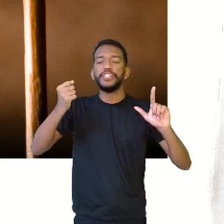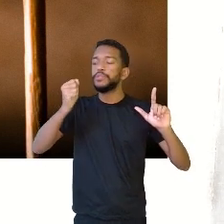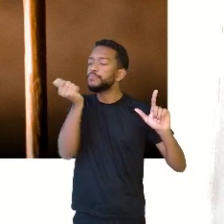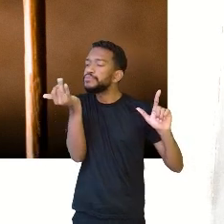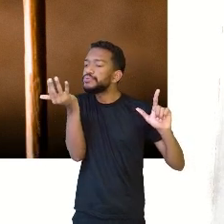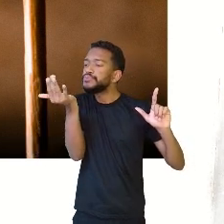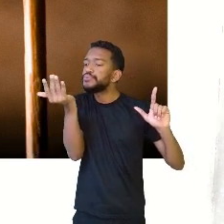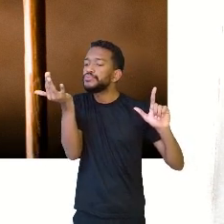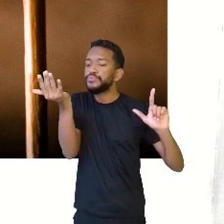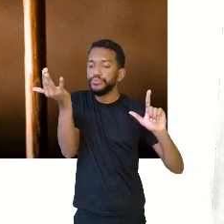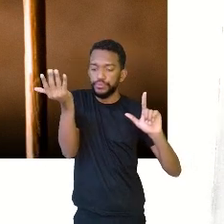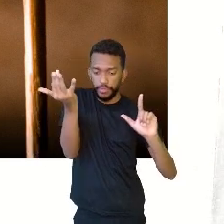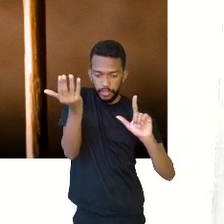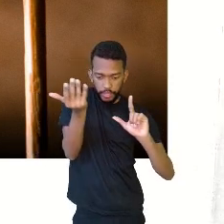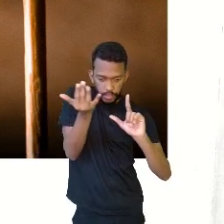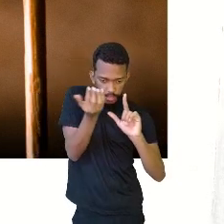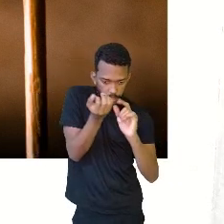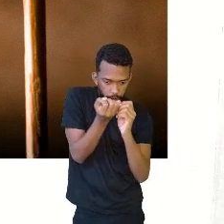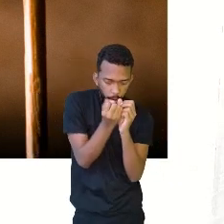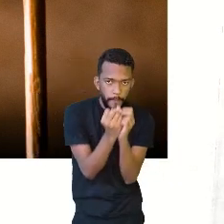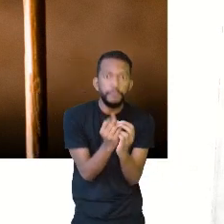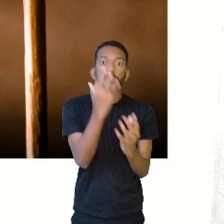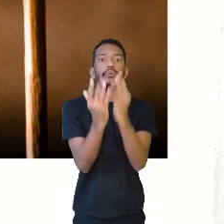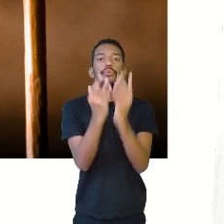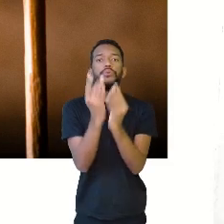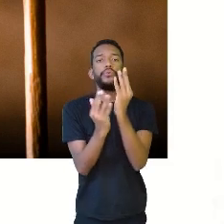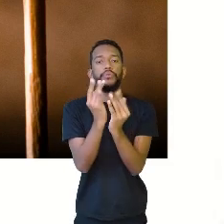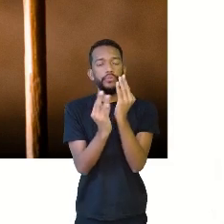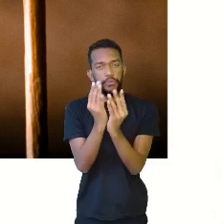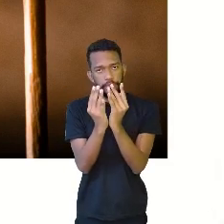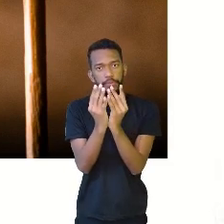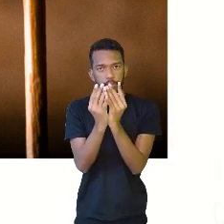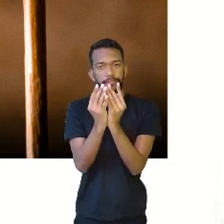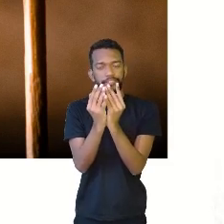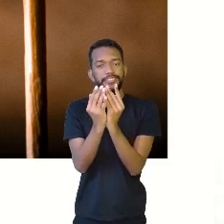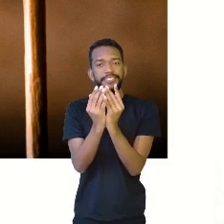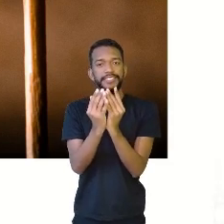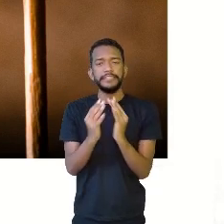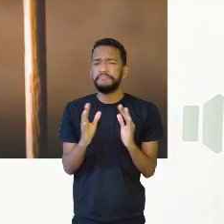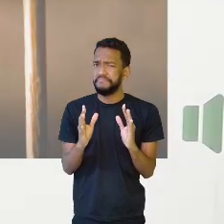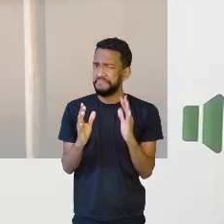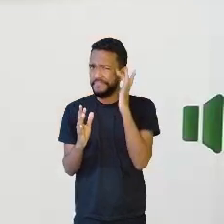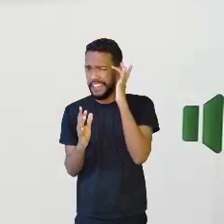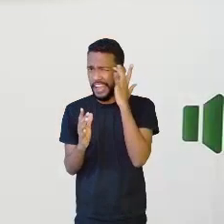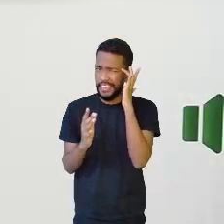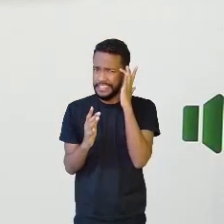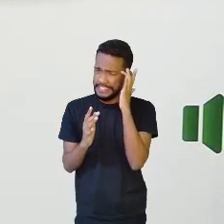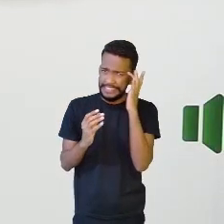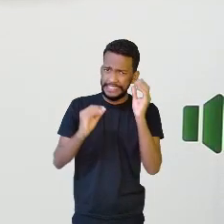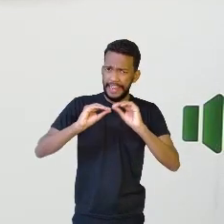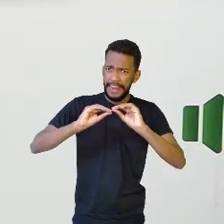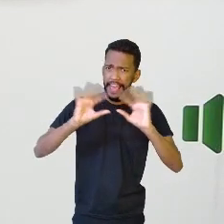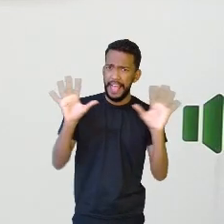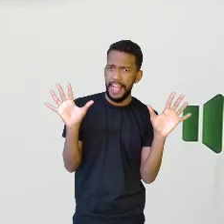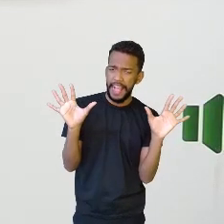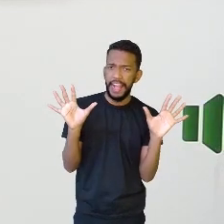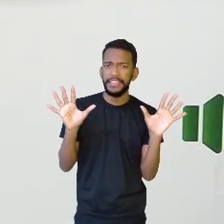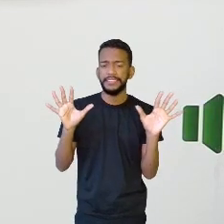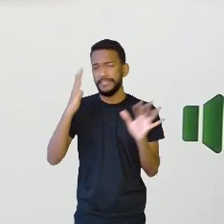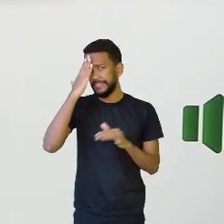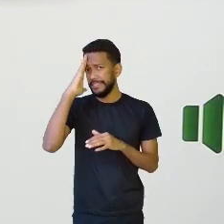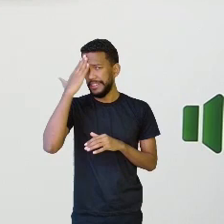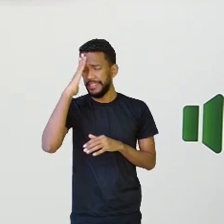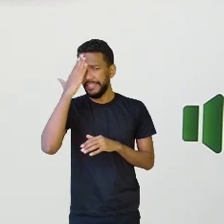gás oxigênio como o ar. E aí? Ficou claro? Deu para entender